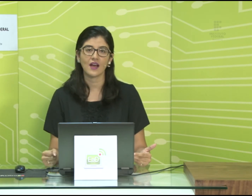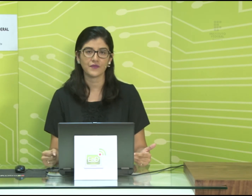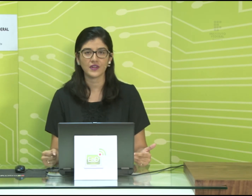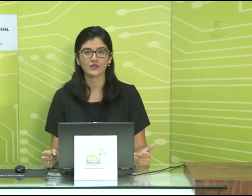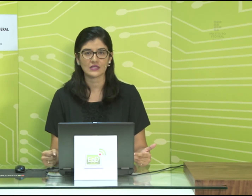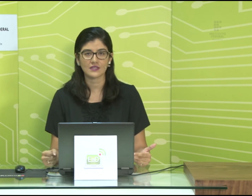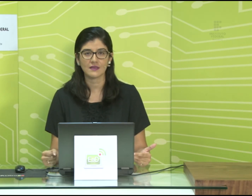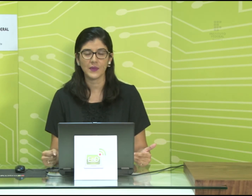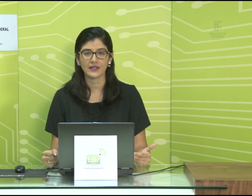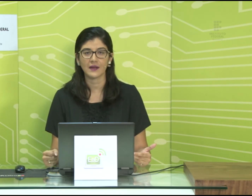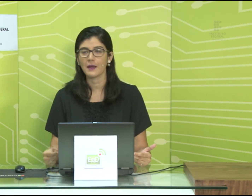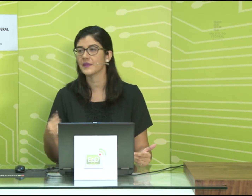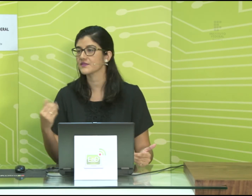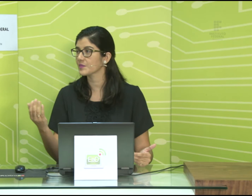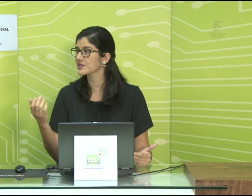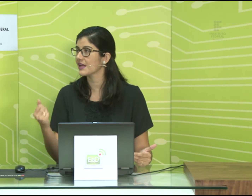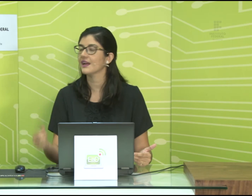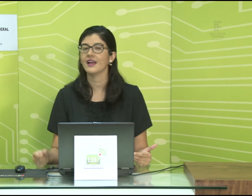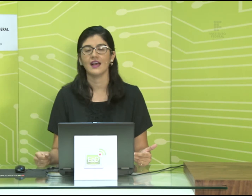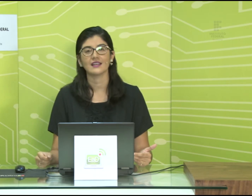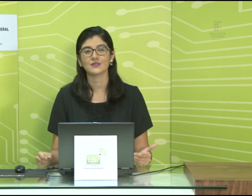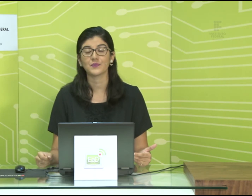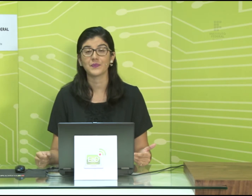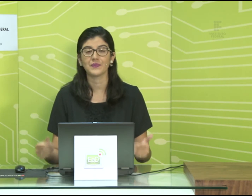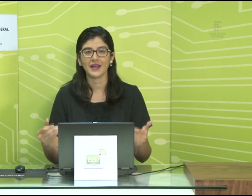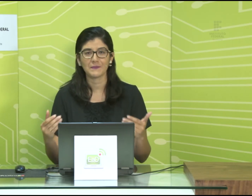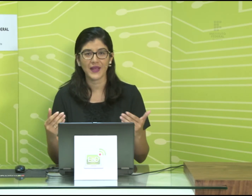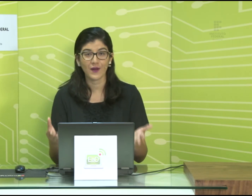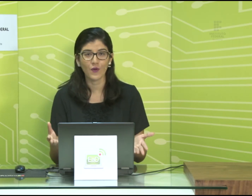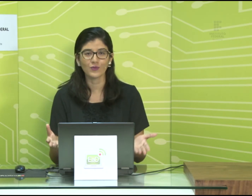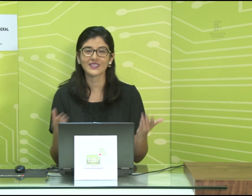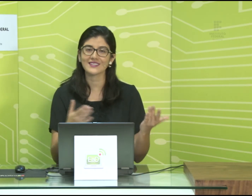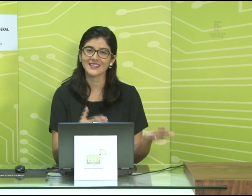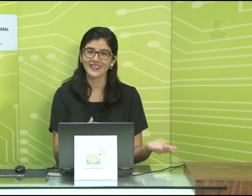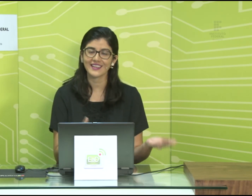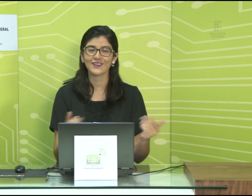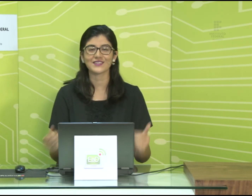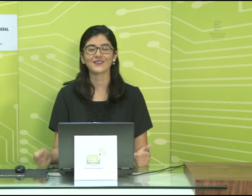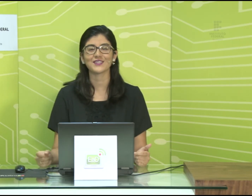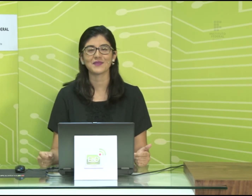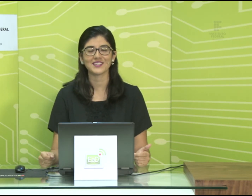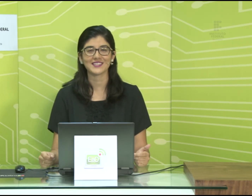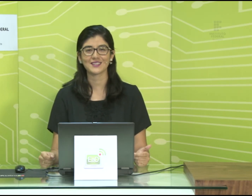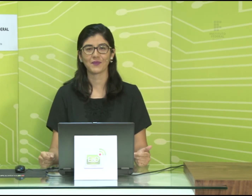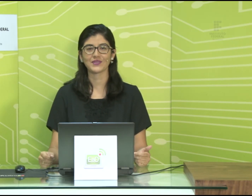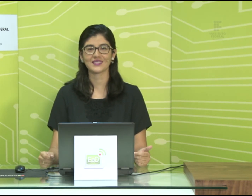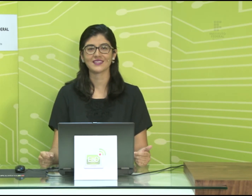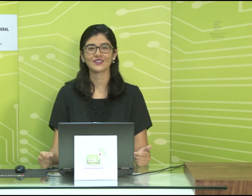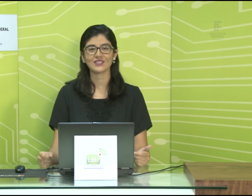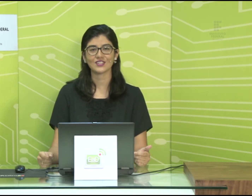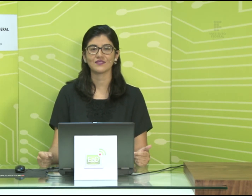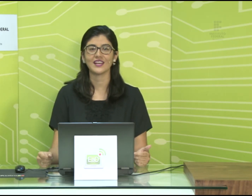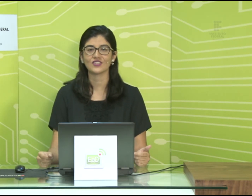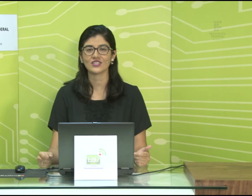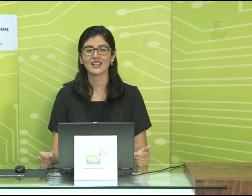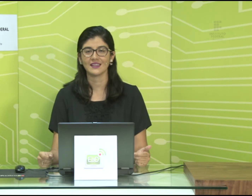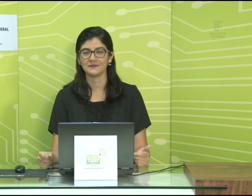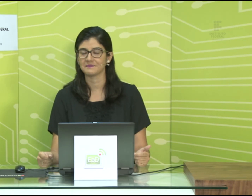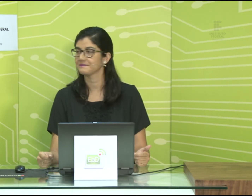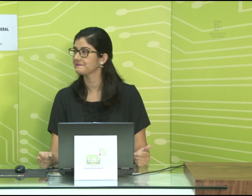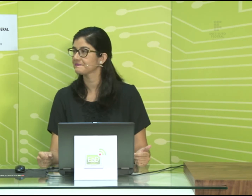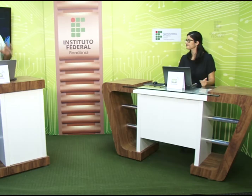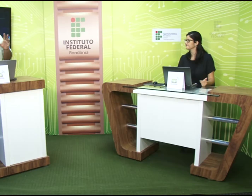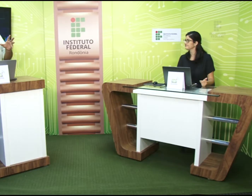alcance ao final dessa disciplina. Mas vamos lá, as perguntas e, consequentemente, as respostas da nossa atividade de